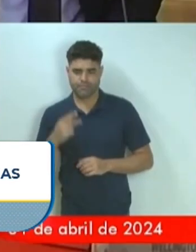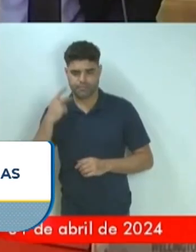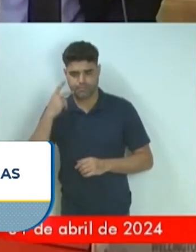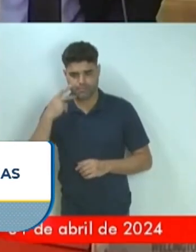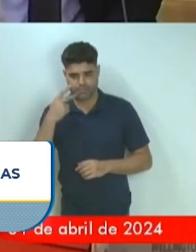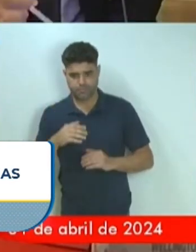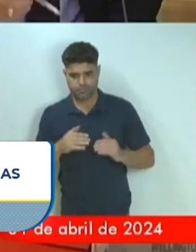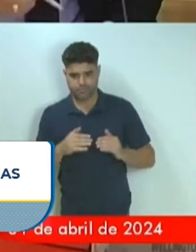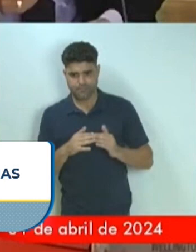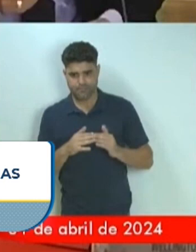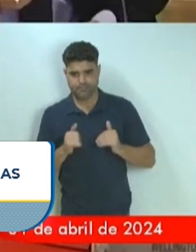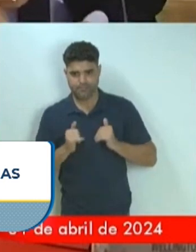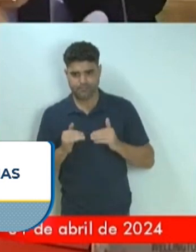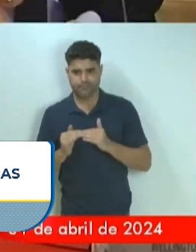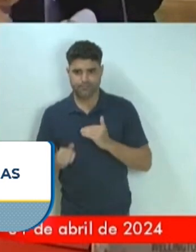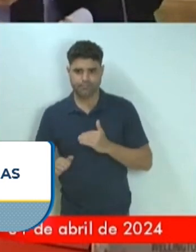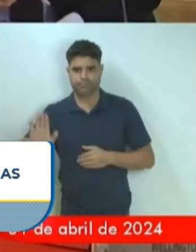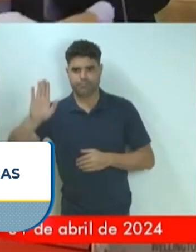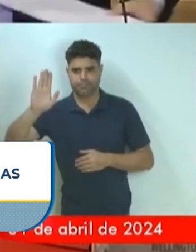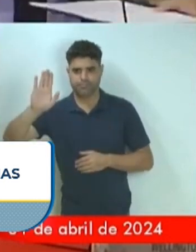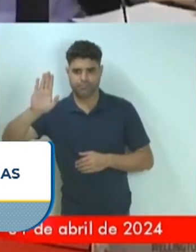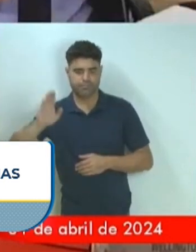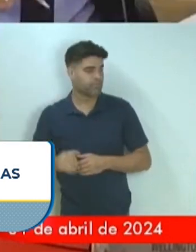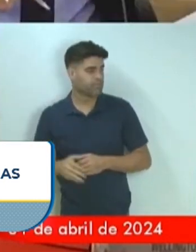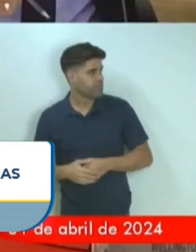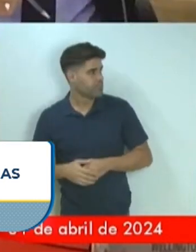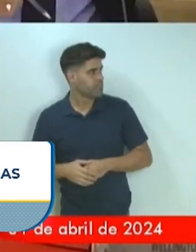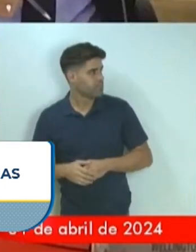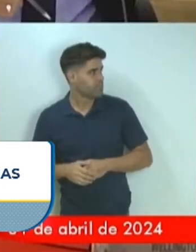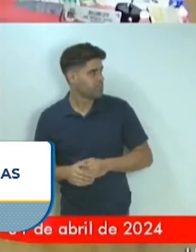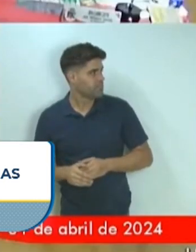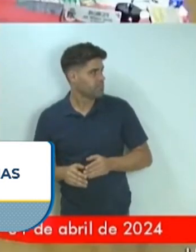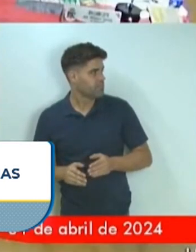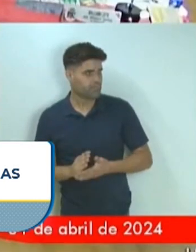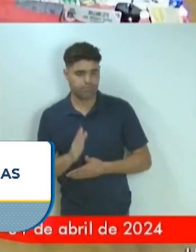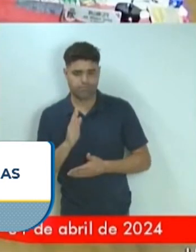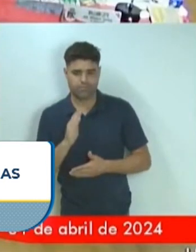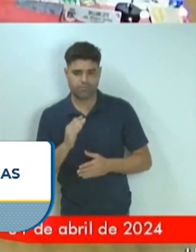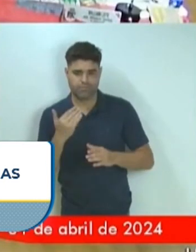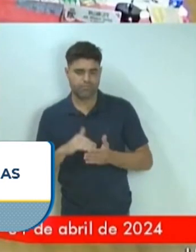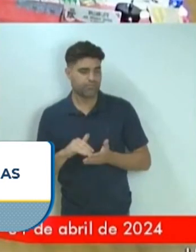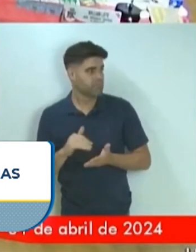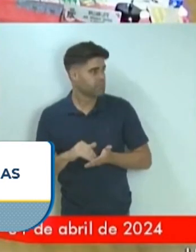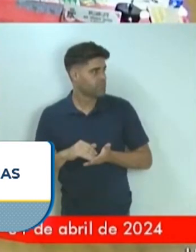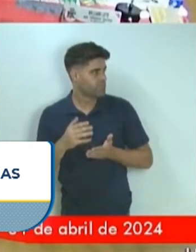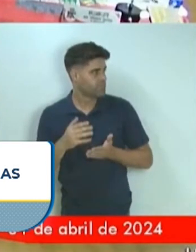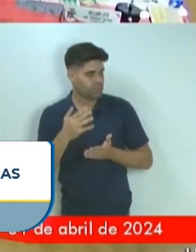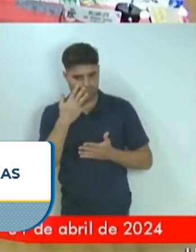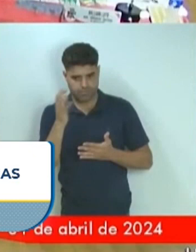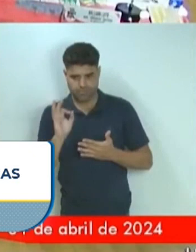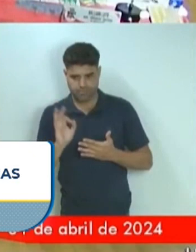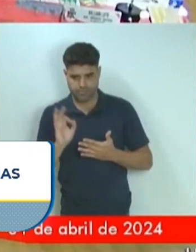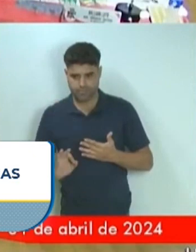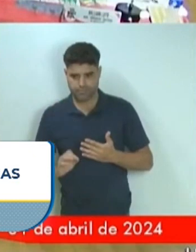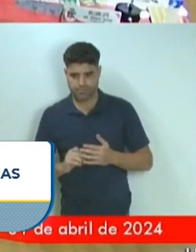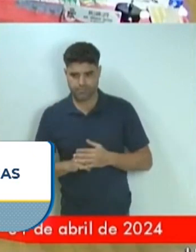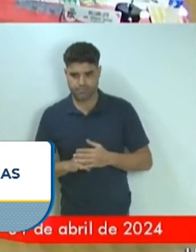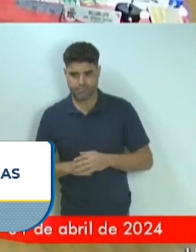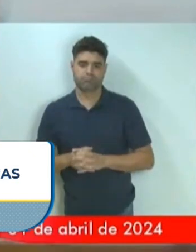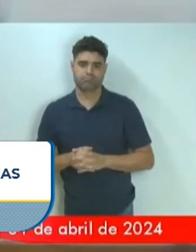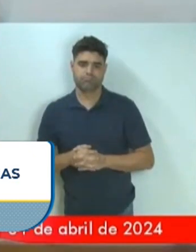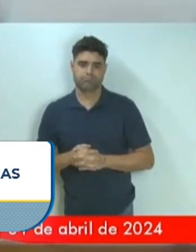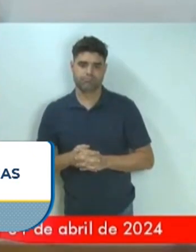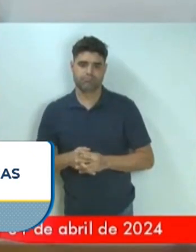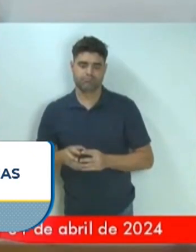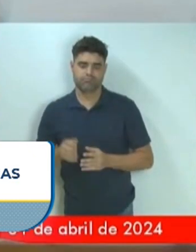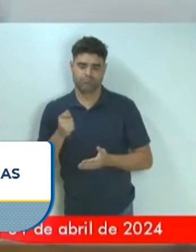de R$ 90 mil entre 2022 e 2023. Cerca de R$ 40 mil em 2022. E mais R$ 50 mil